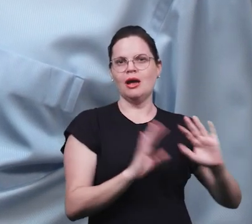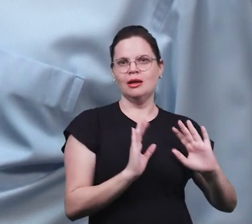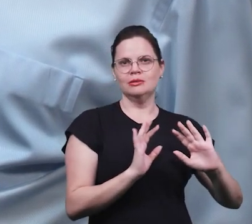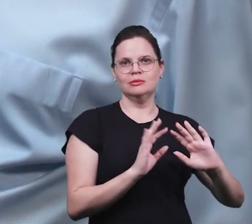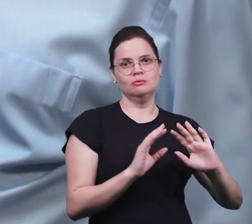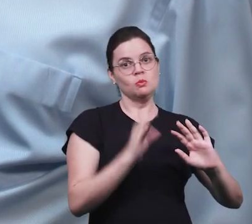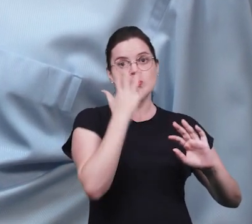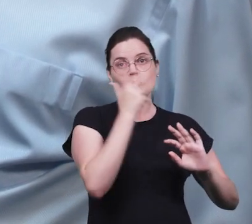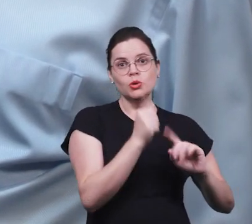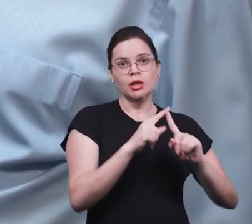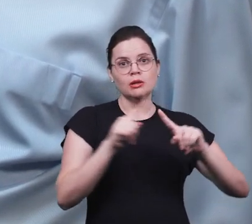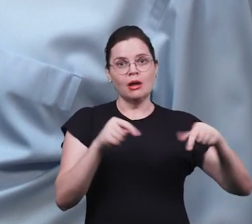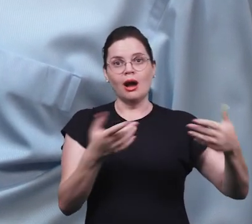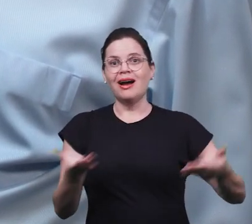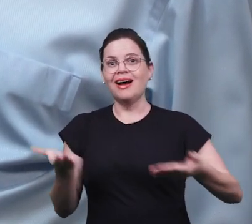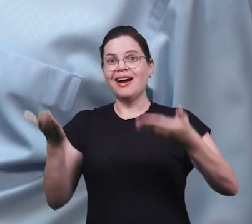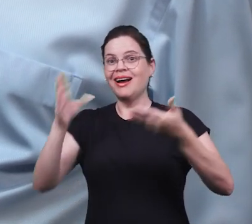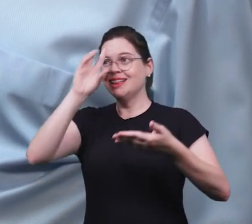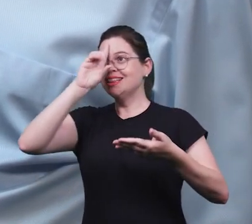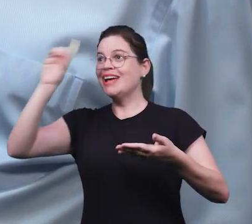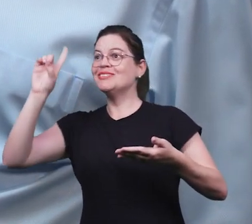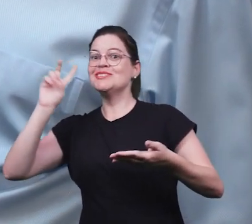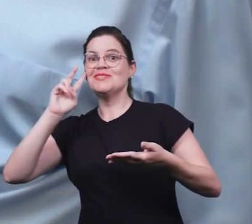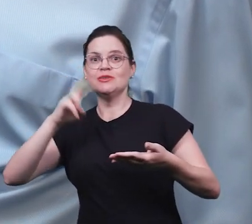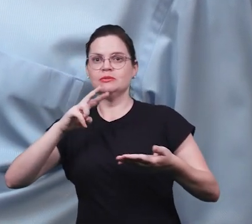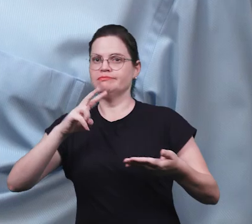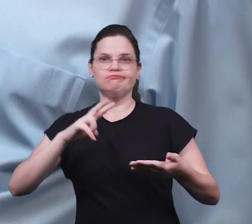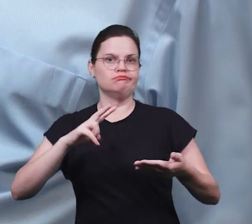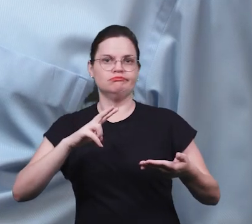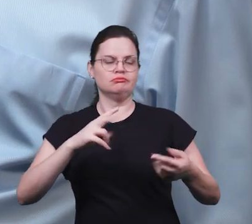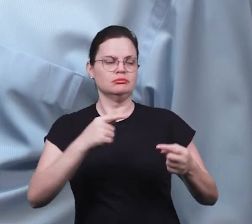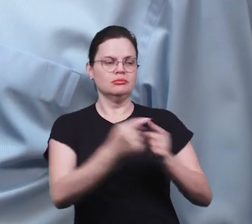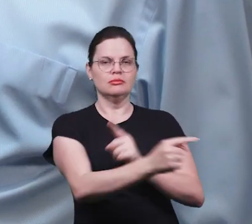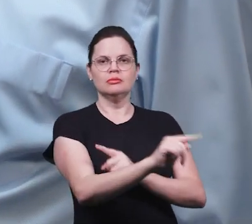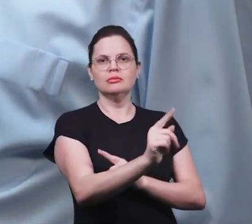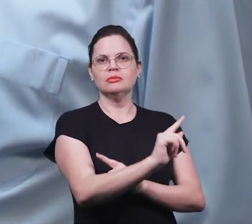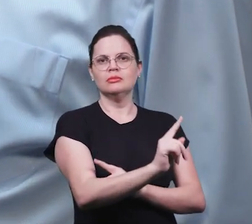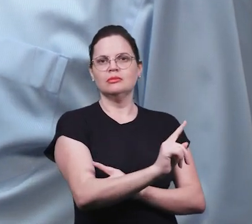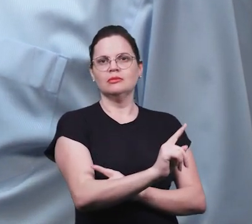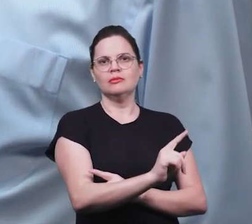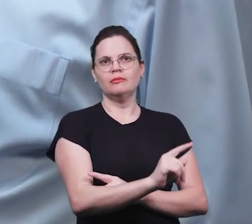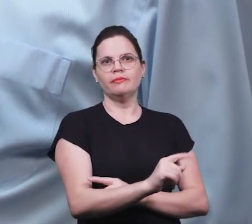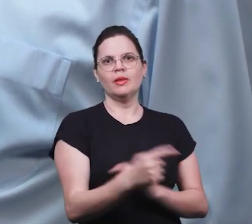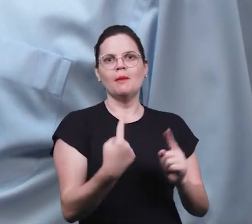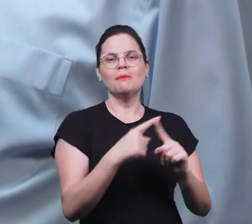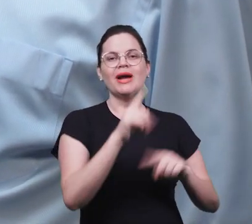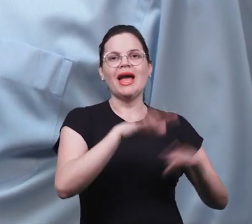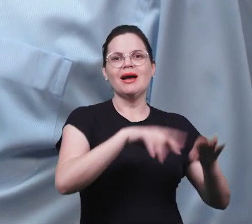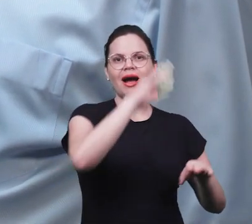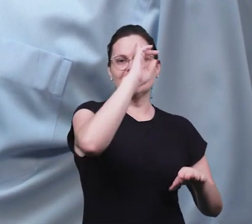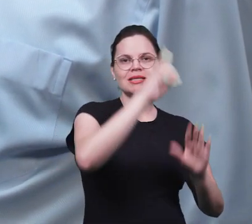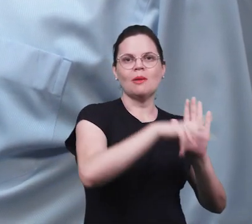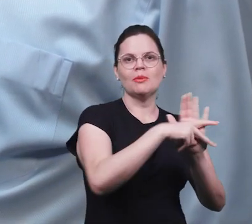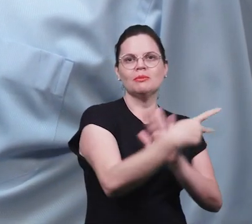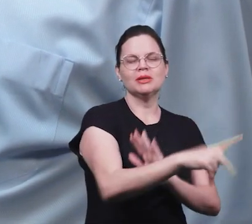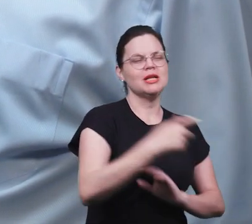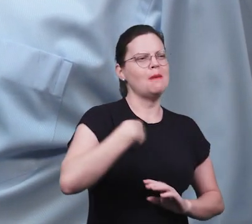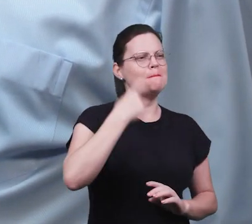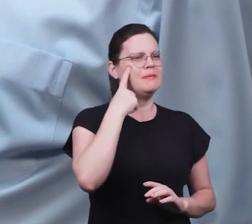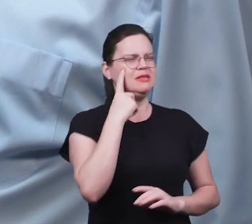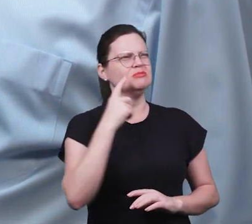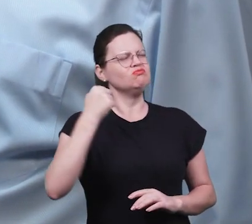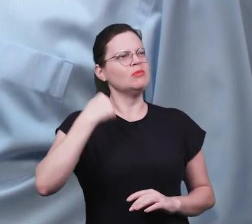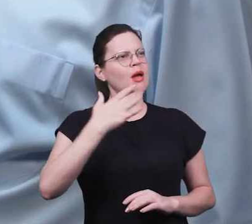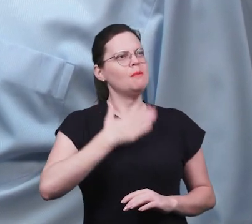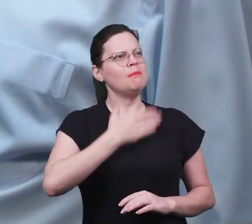ótica dele, o que eu vejo, o que eu acho, o que eu penso. Eu não concordo. Deus fez dessa maneira para o meu pai, mas eu tenho